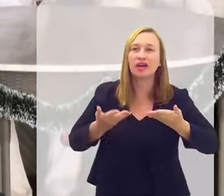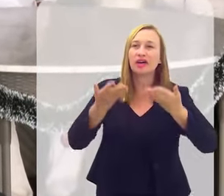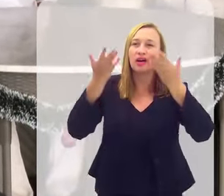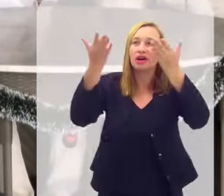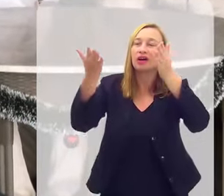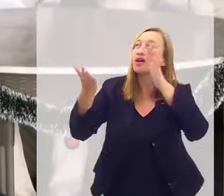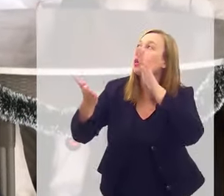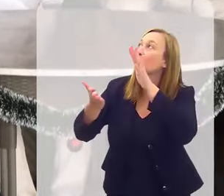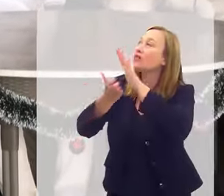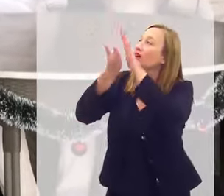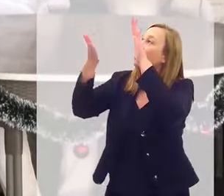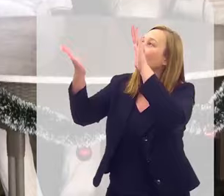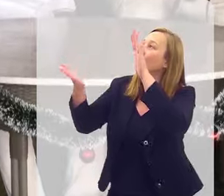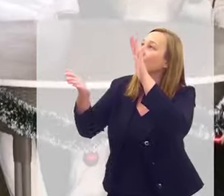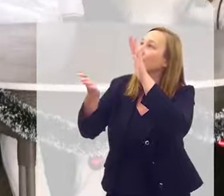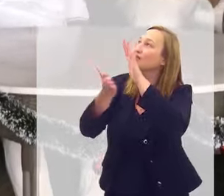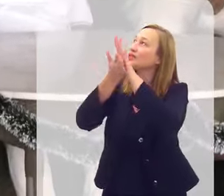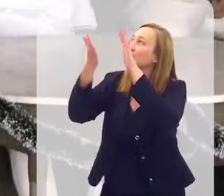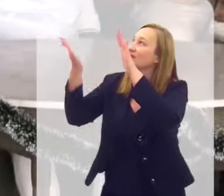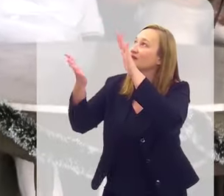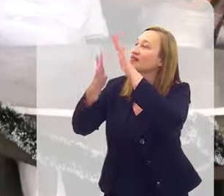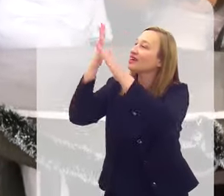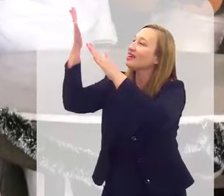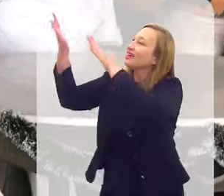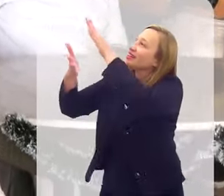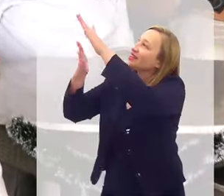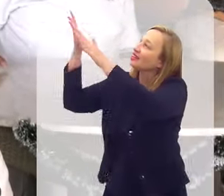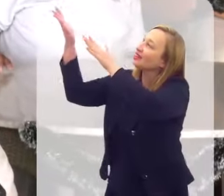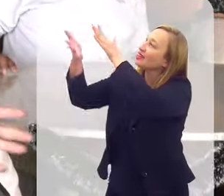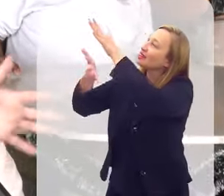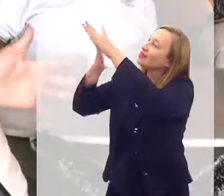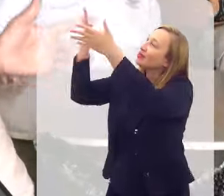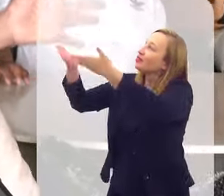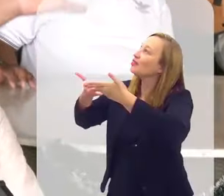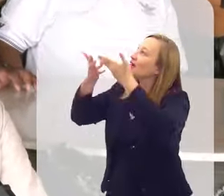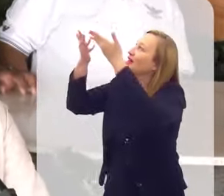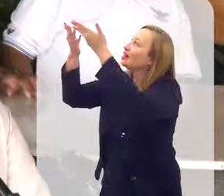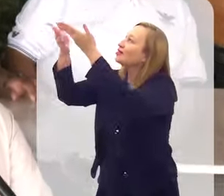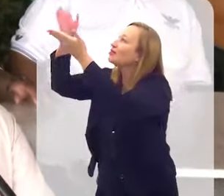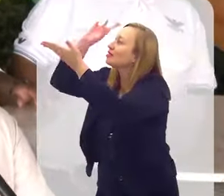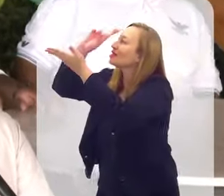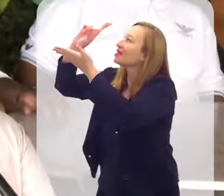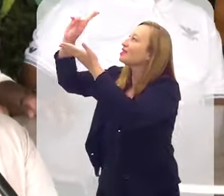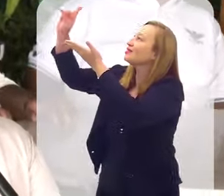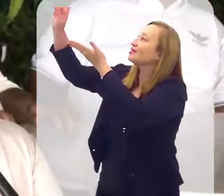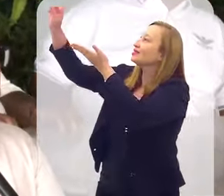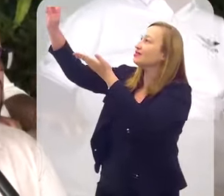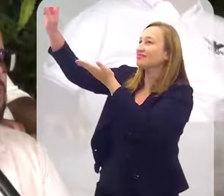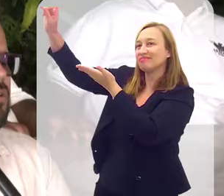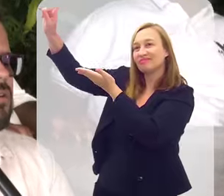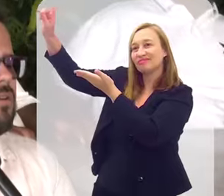aleluia Aleluia Louvemos ao